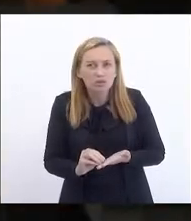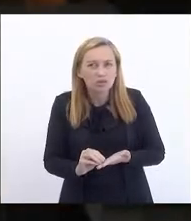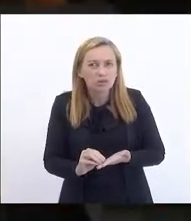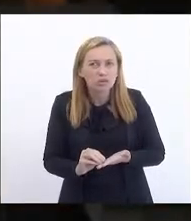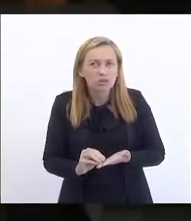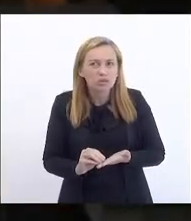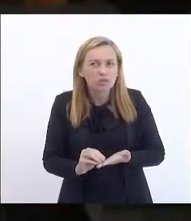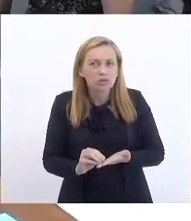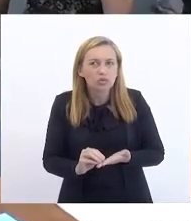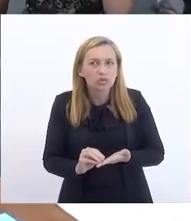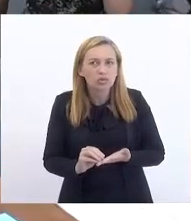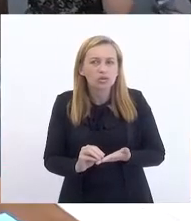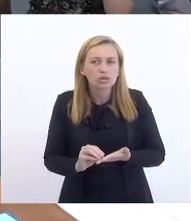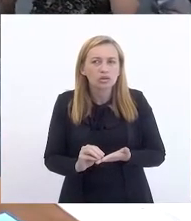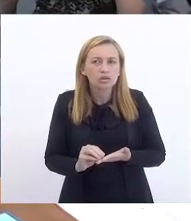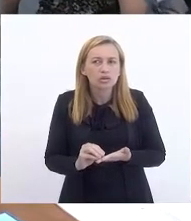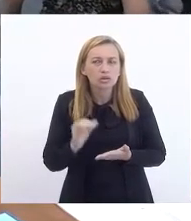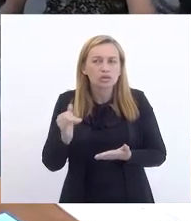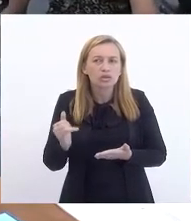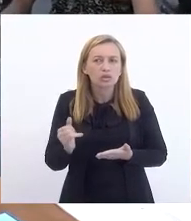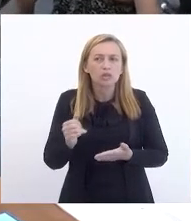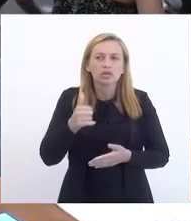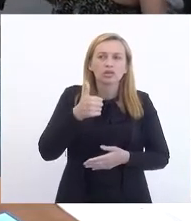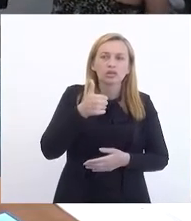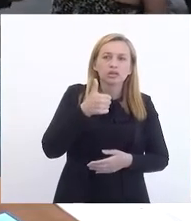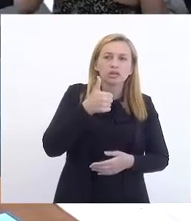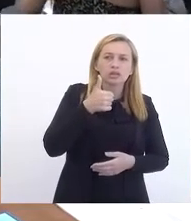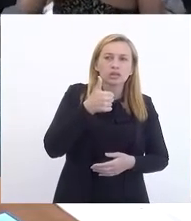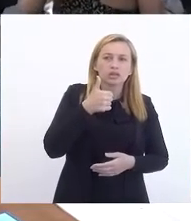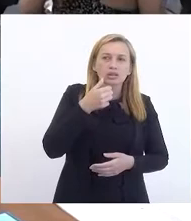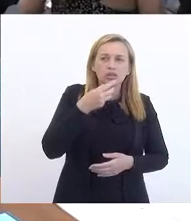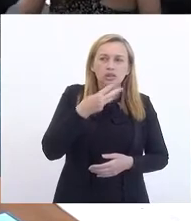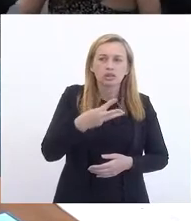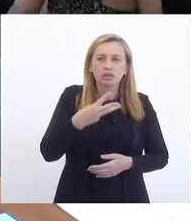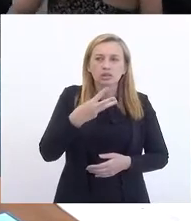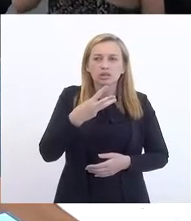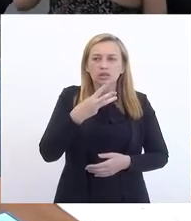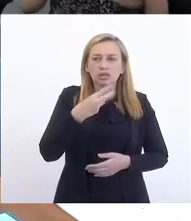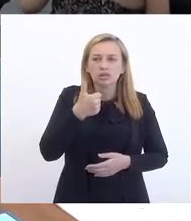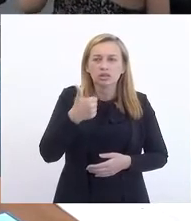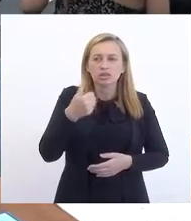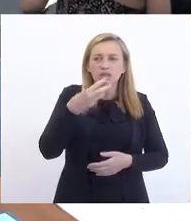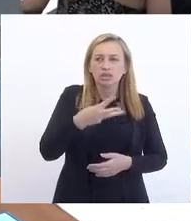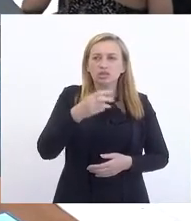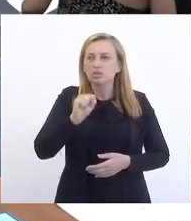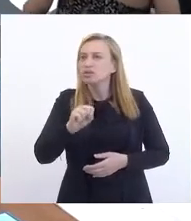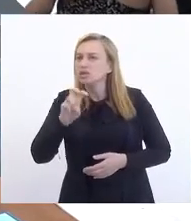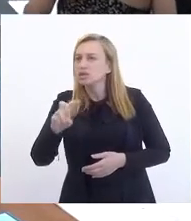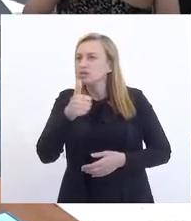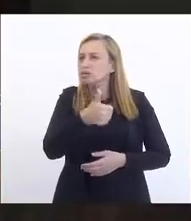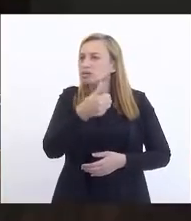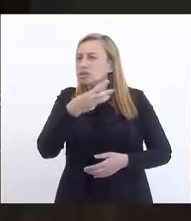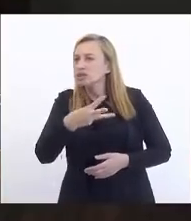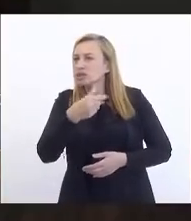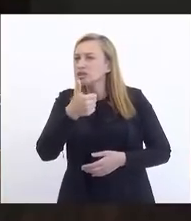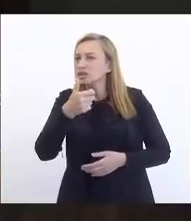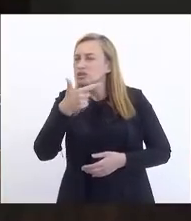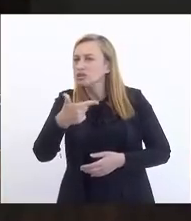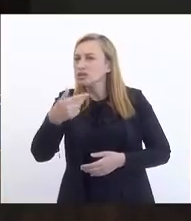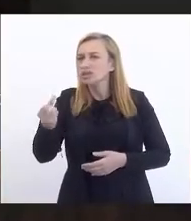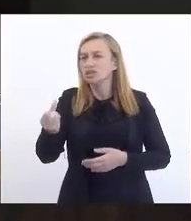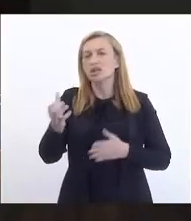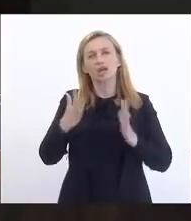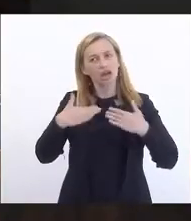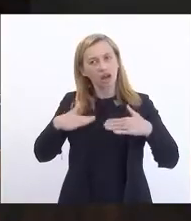Também, de suma importância, tanto 1384, quanto 1325 e o 1326... Olha só, é aqui com muita